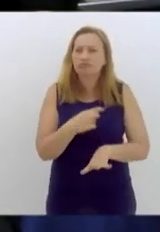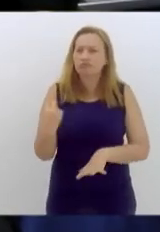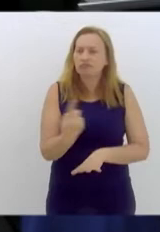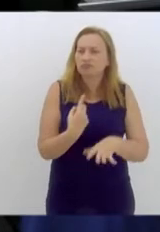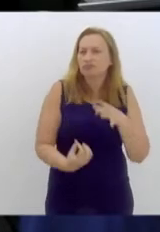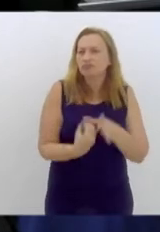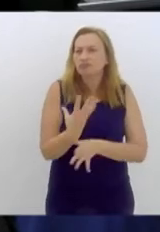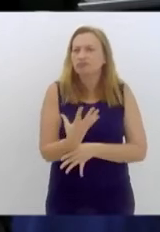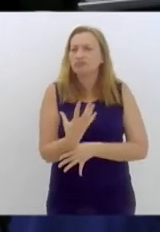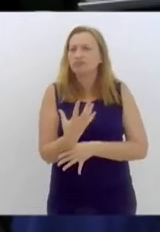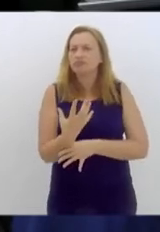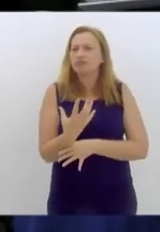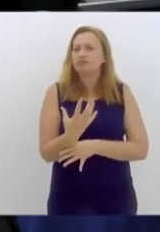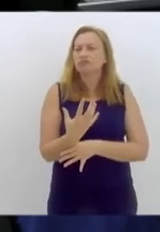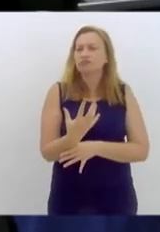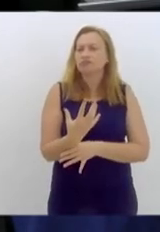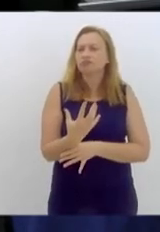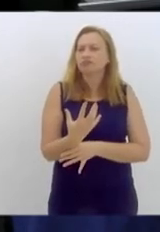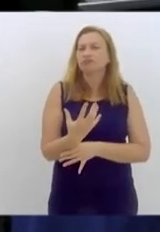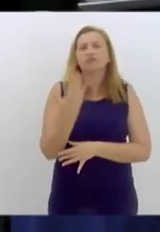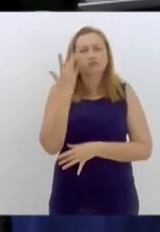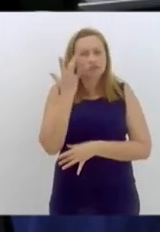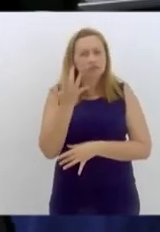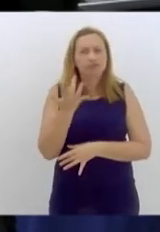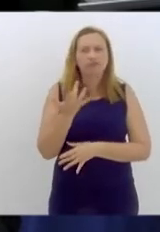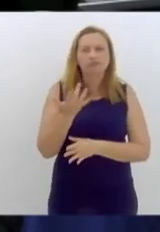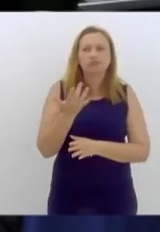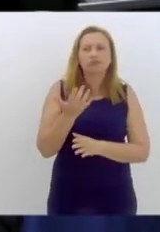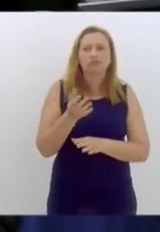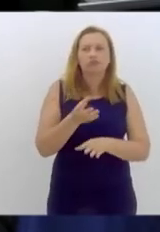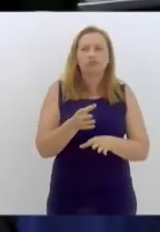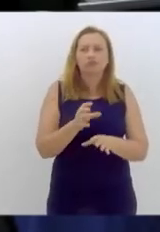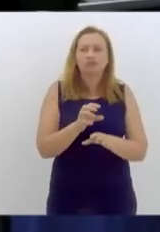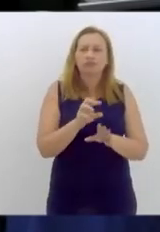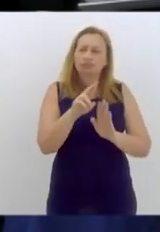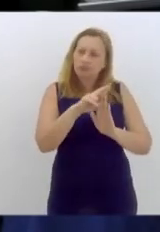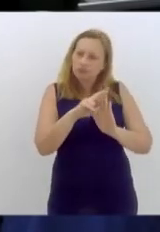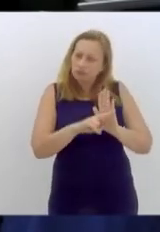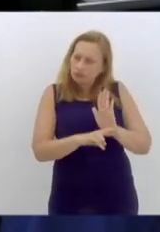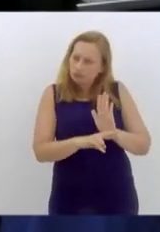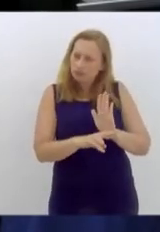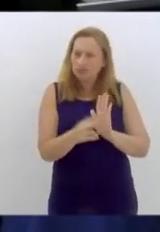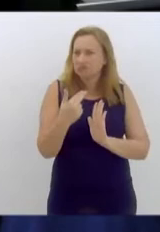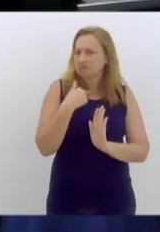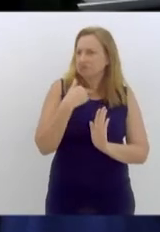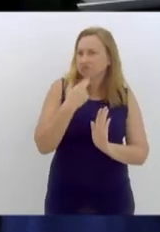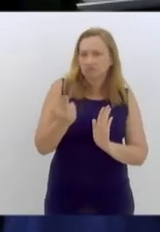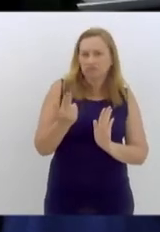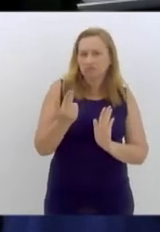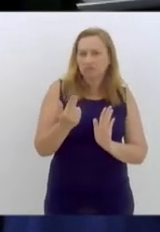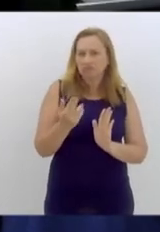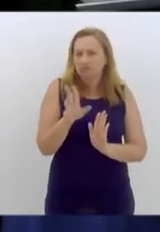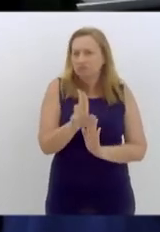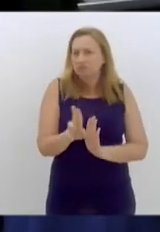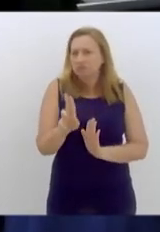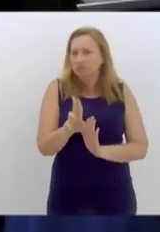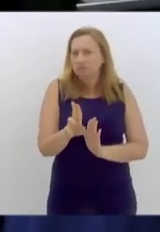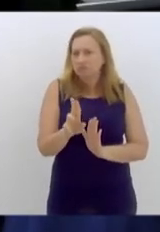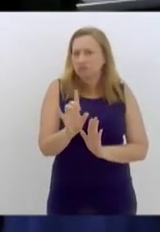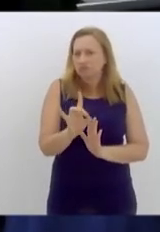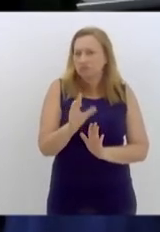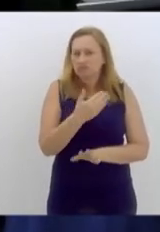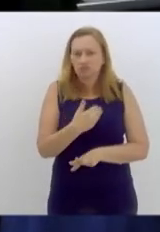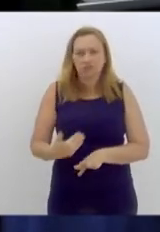posição, destacar a nossa posição, que eu também acho que o disciplinamento desses critérios não pode ser feito por um instrumento discricionário do governador,